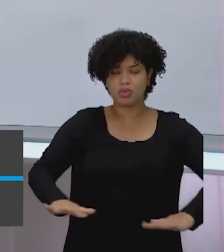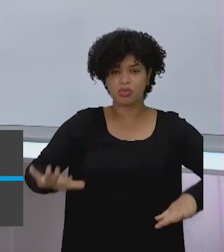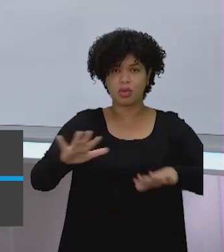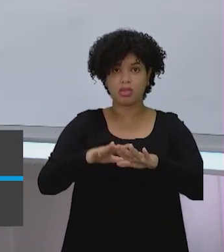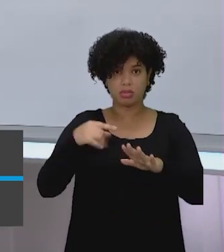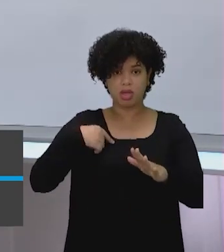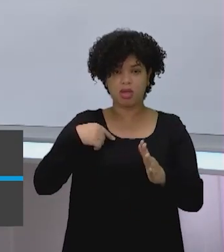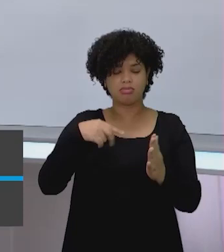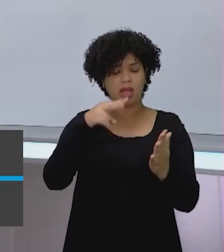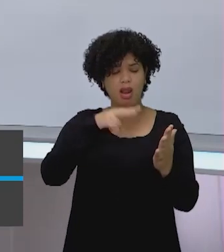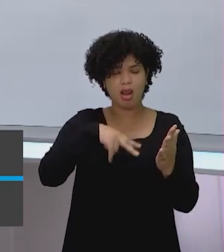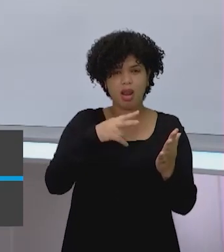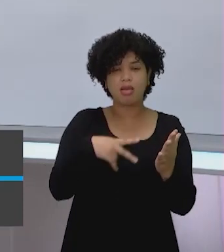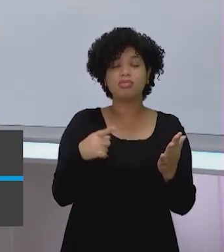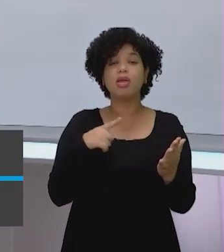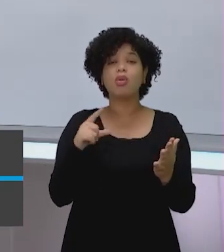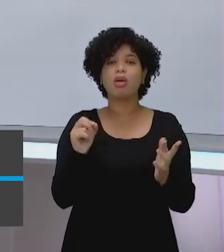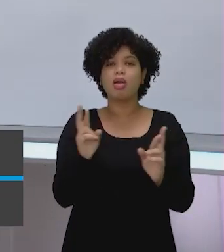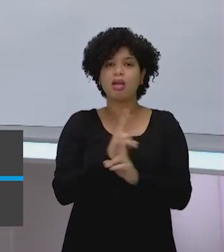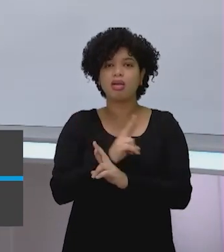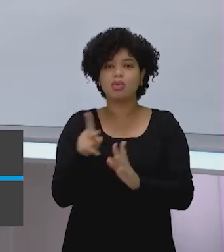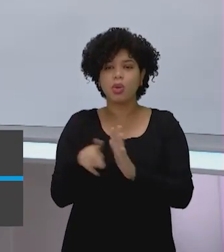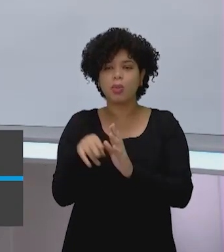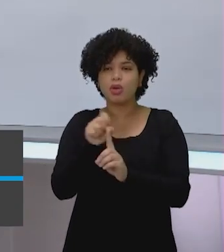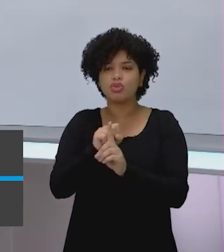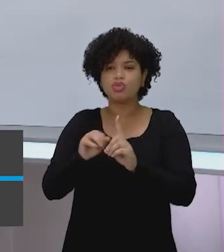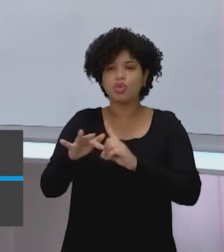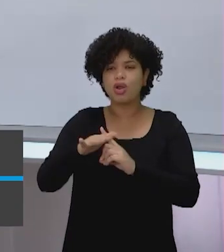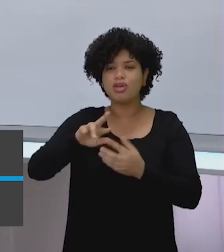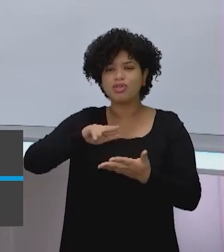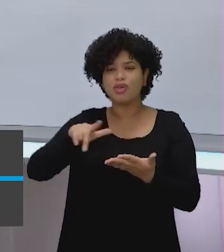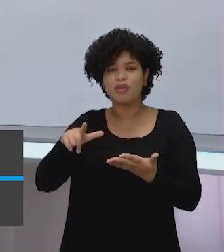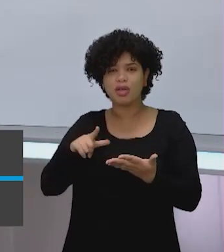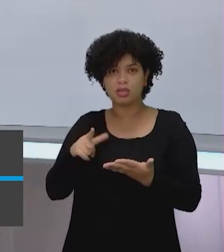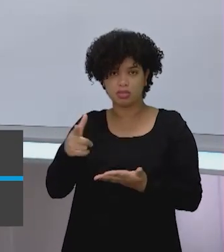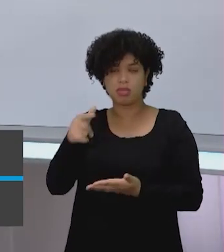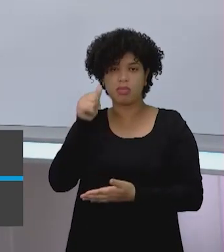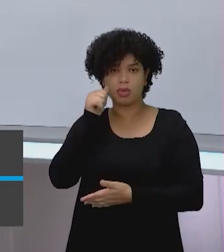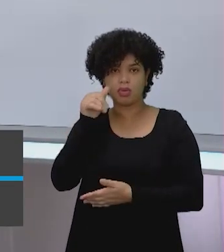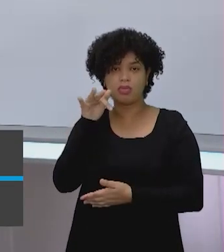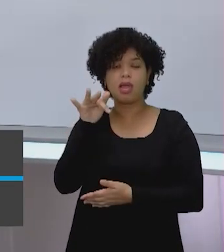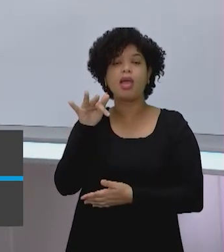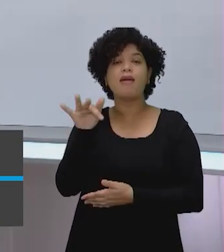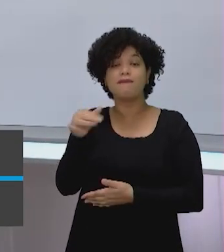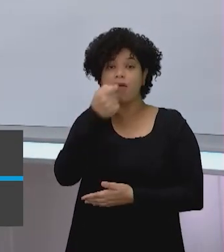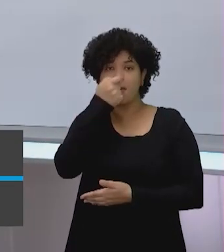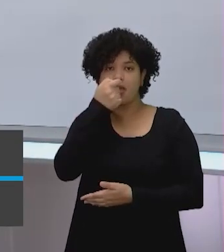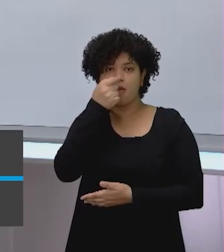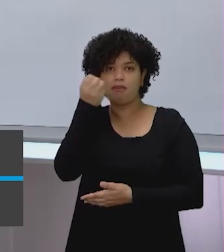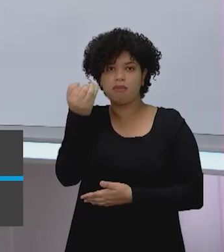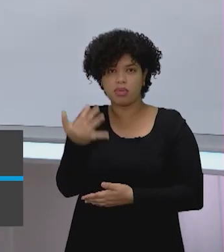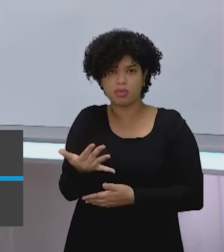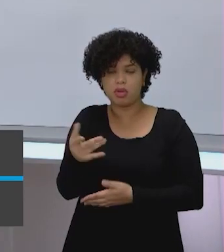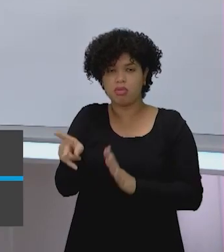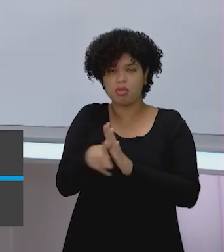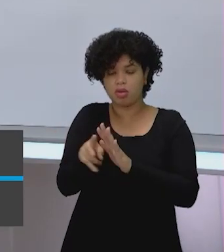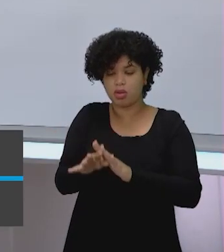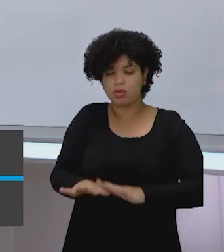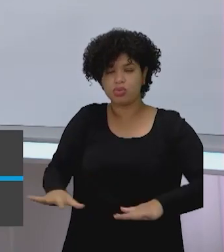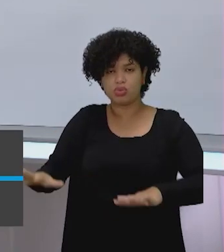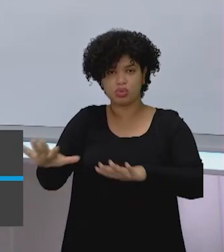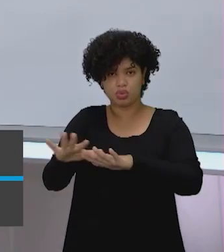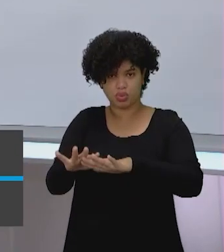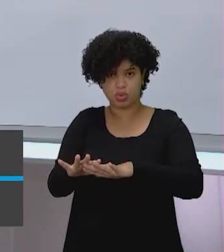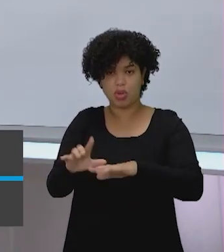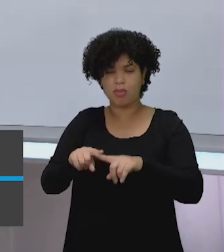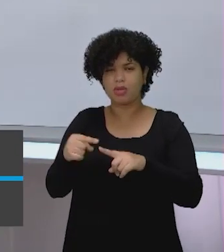ela converge com a leitura sociológica de muitas maneiras. Então a Fabi estava falando do território. É muito importante a gente